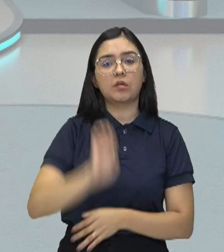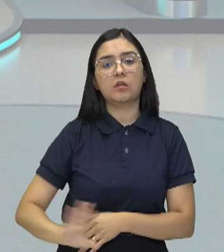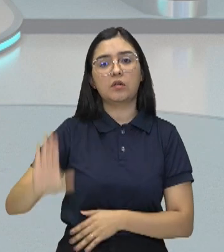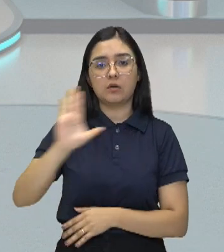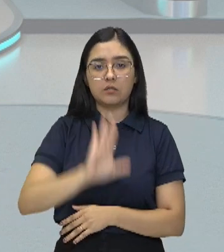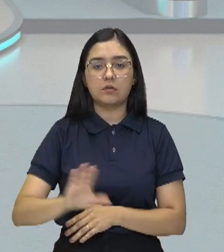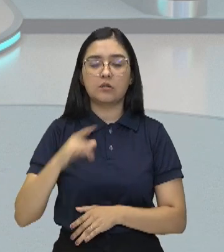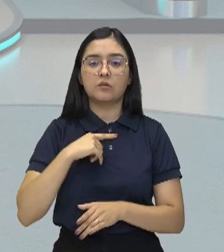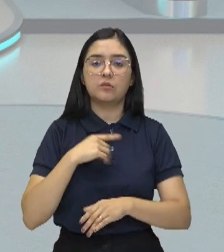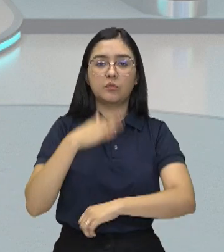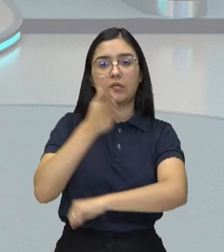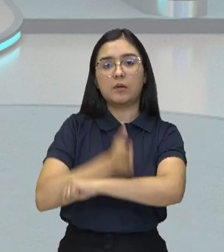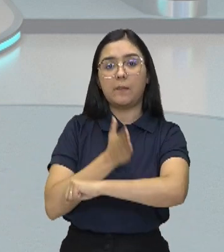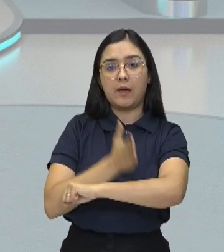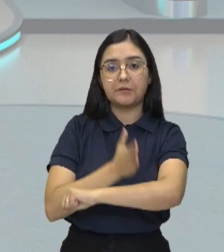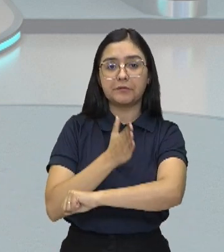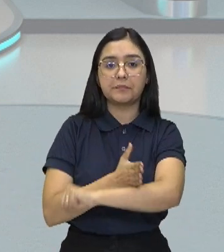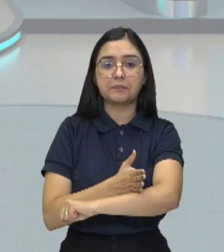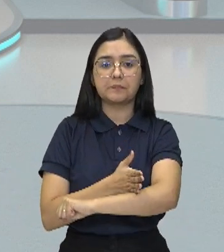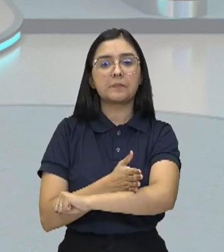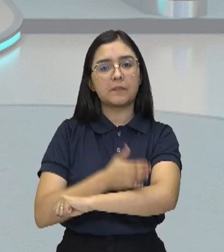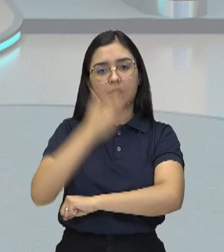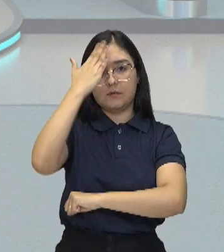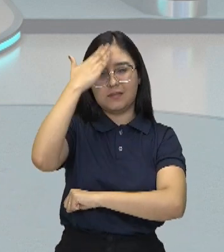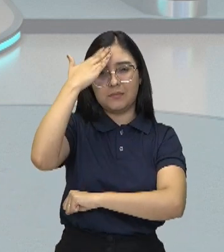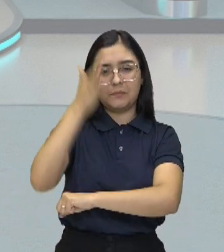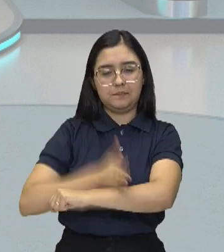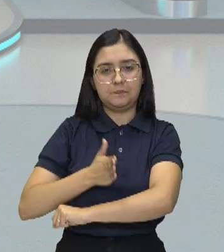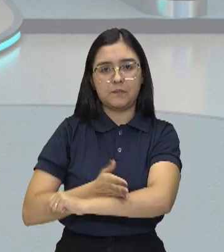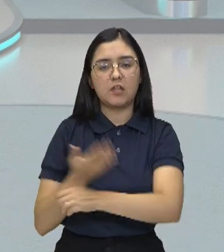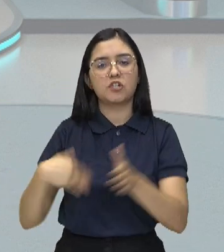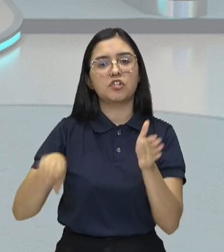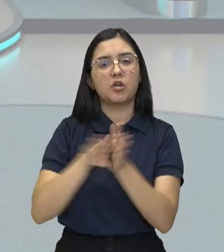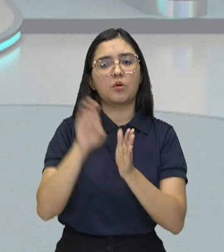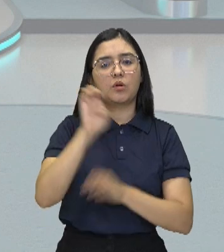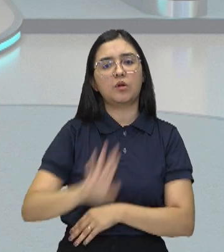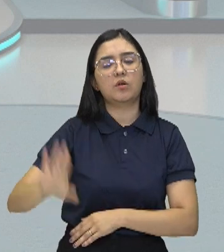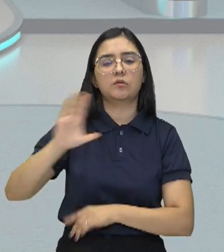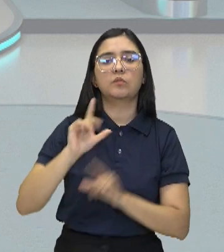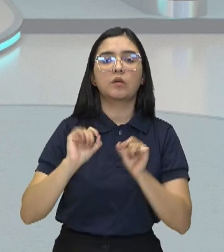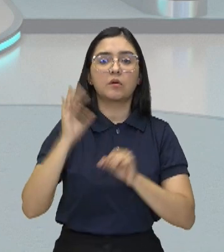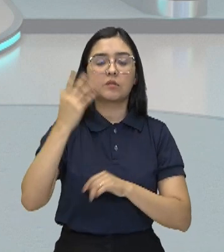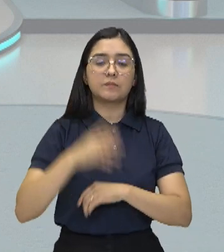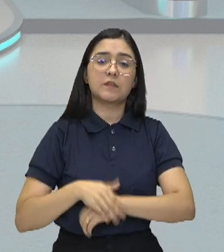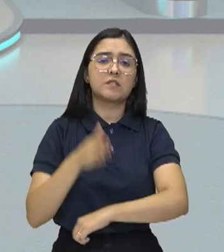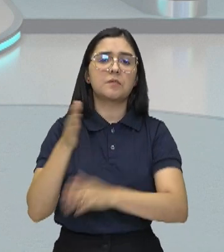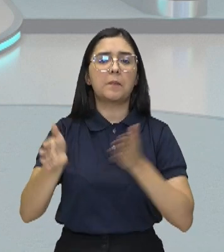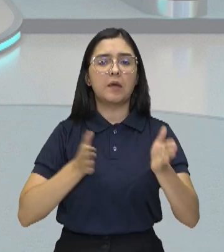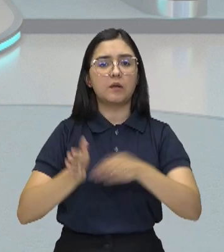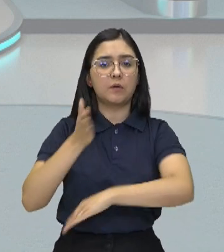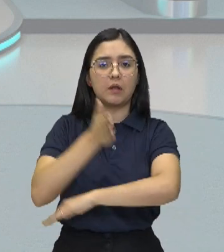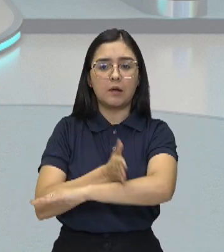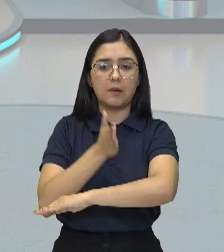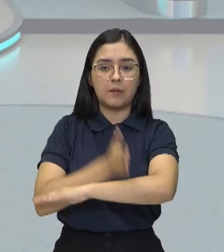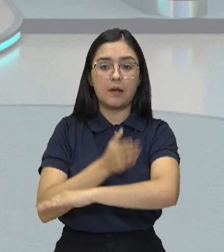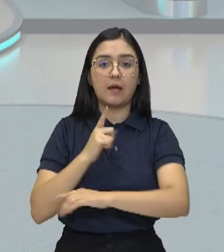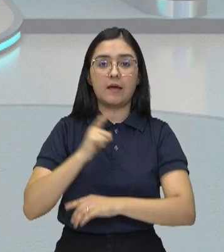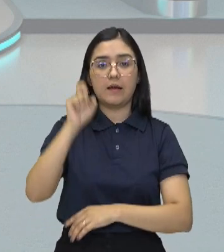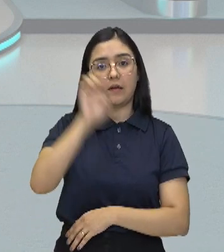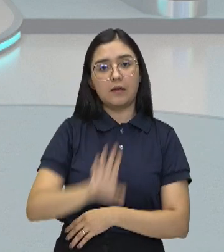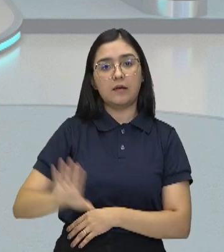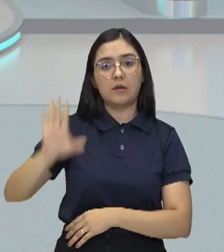Idade Média, né, como bem sabemos. E aí então o que aconteceu? A Idade Média, né, a Europa,